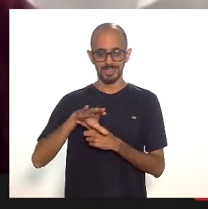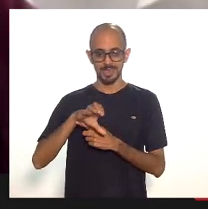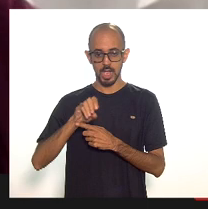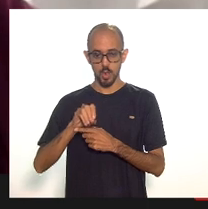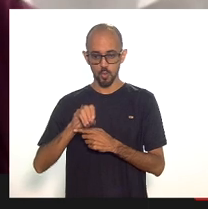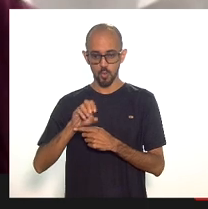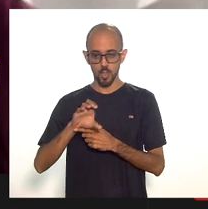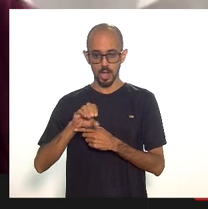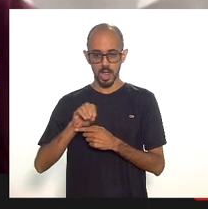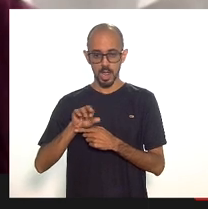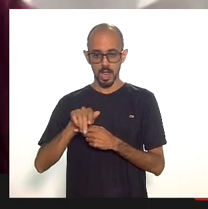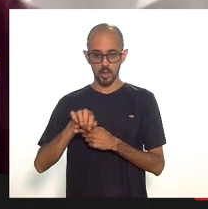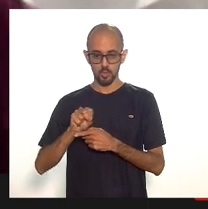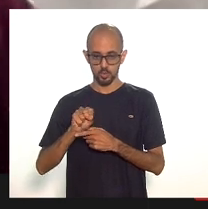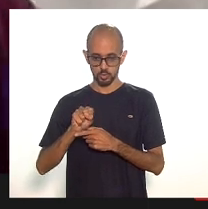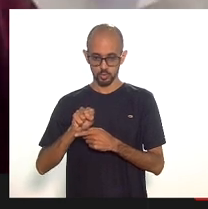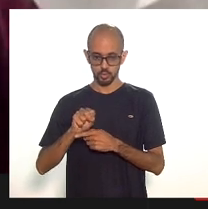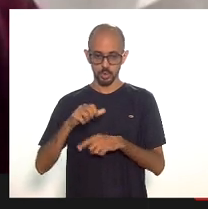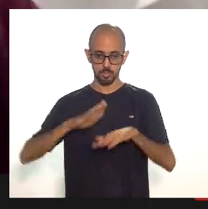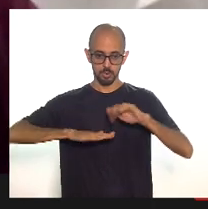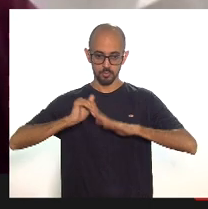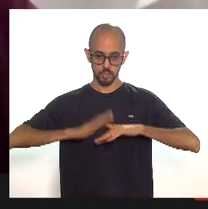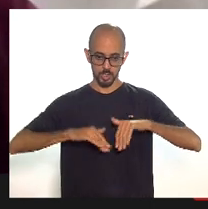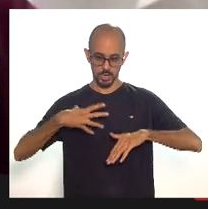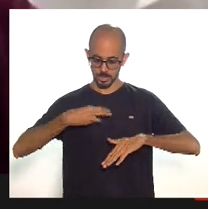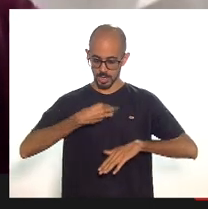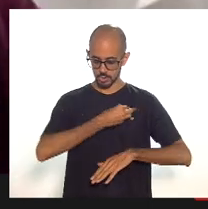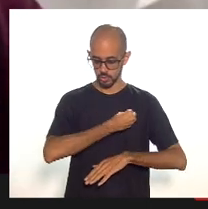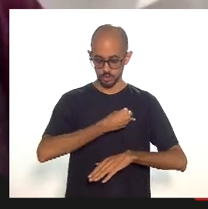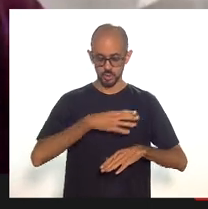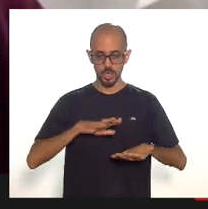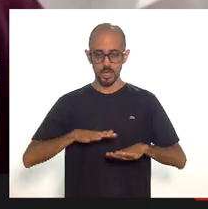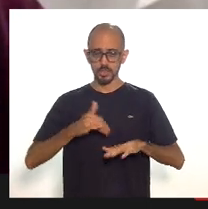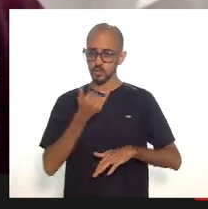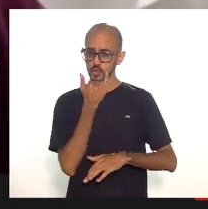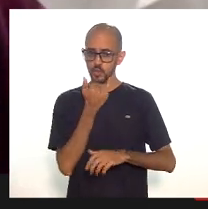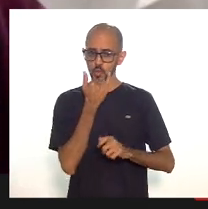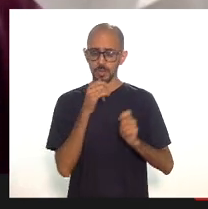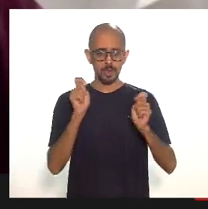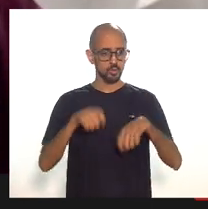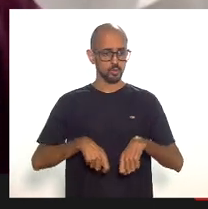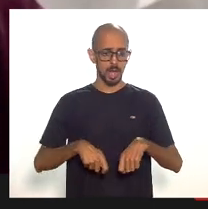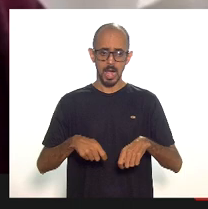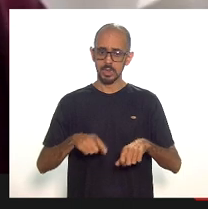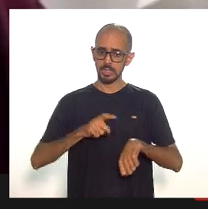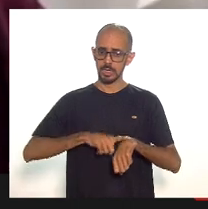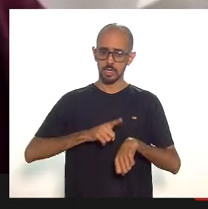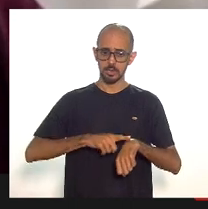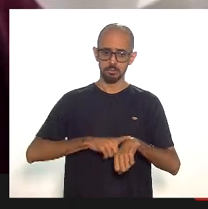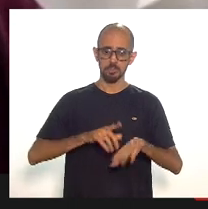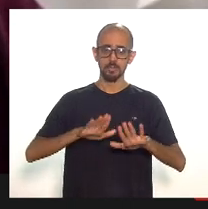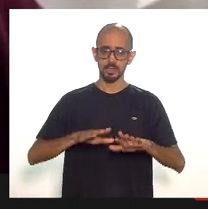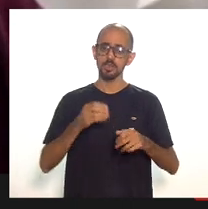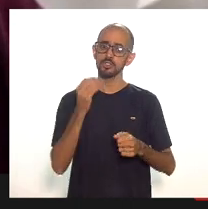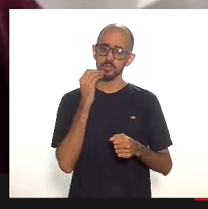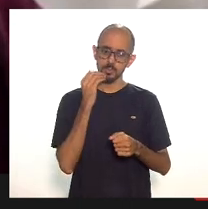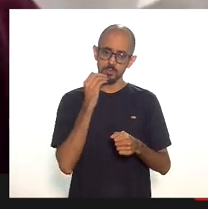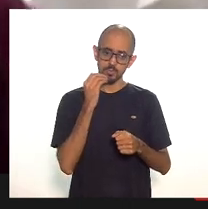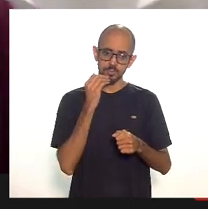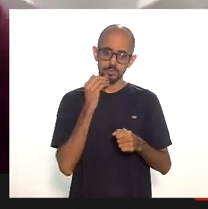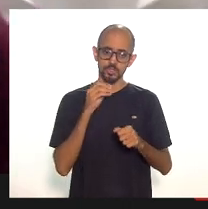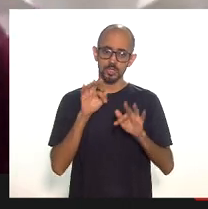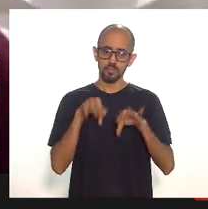os profissionais da radiologia. Pedir desculpa, né, de não poder ouvir, mas realmente nós deveríamos já ter encerrado